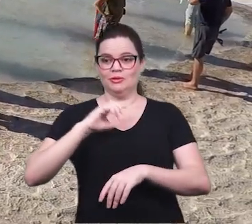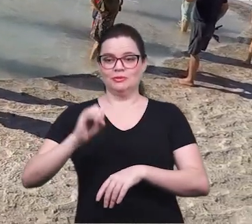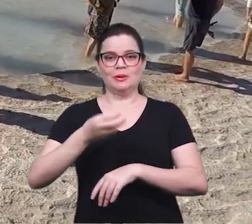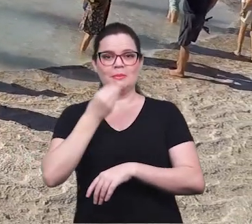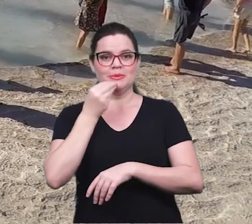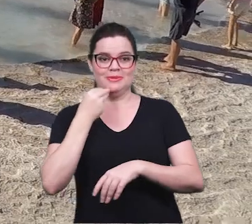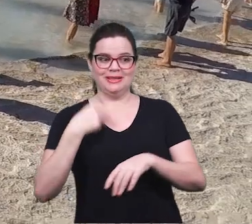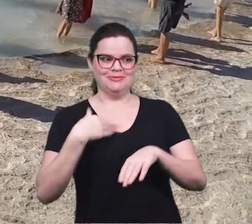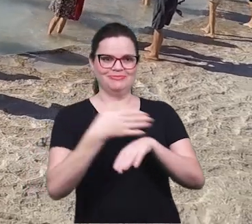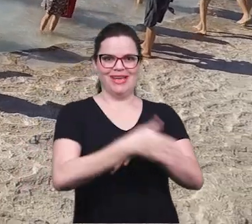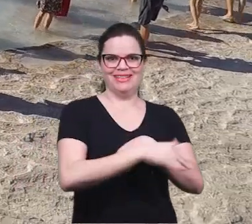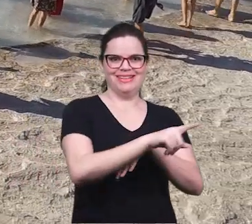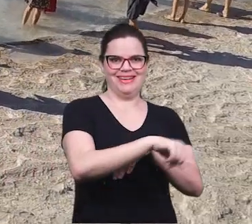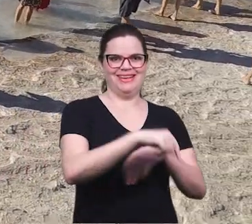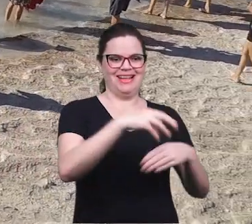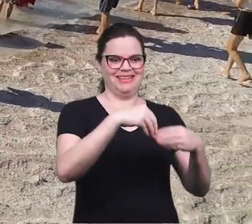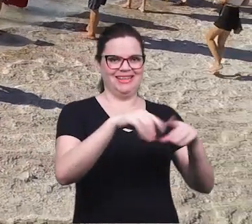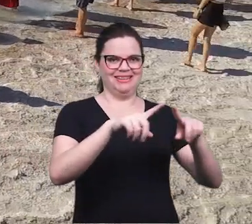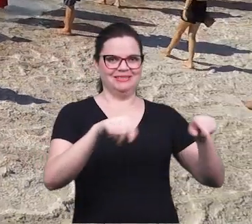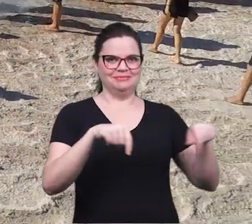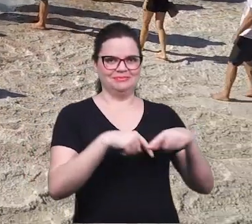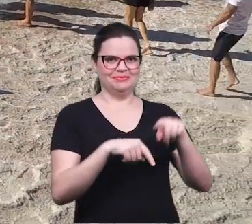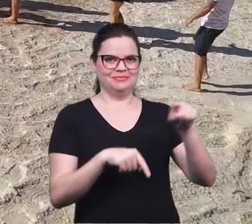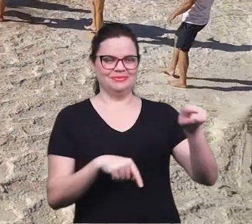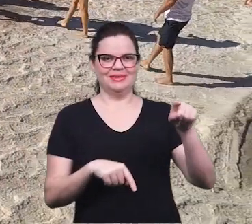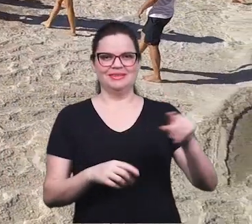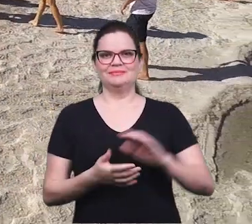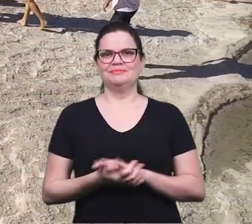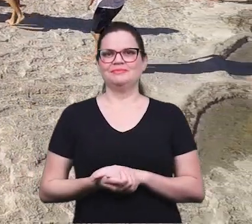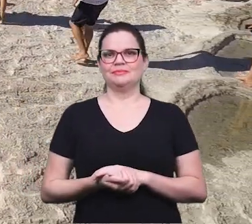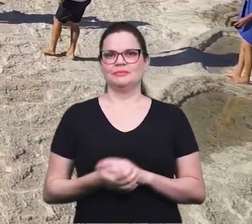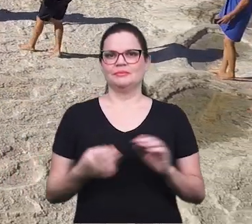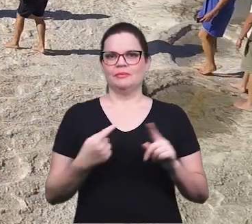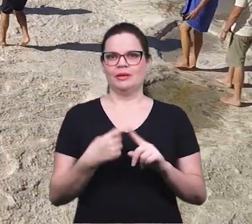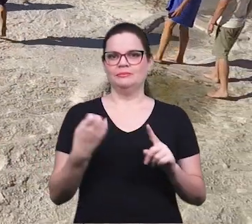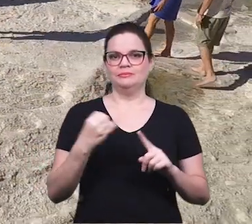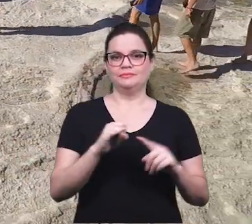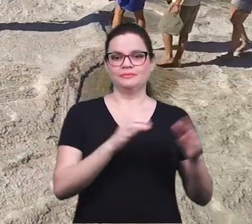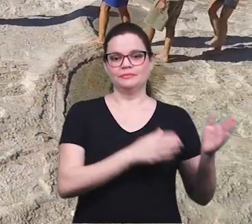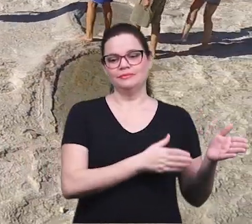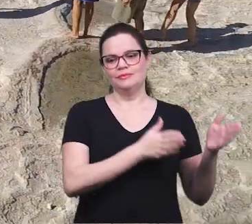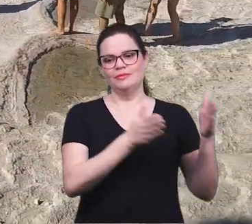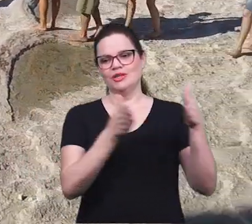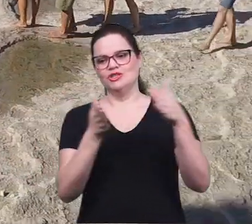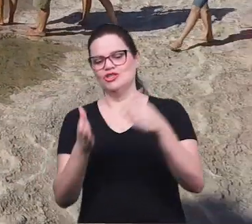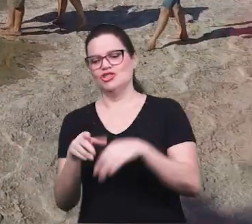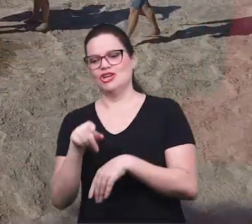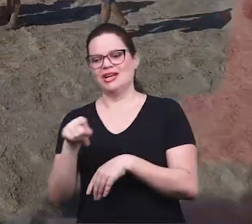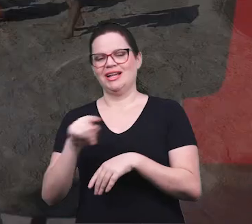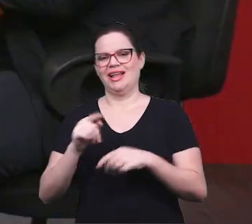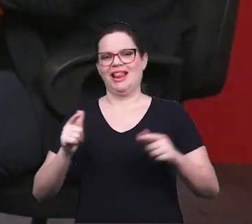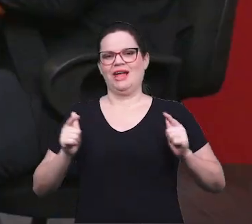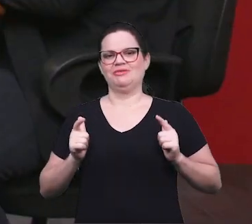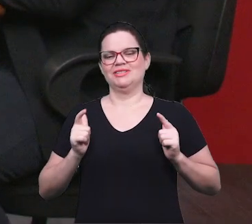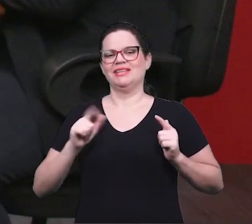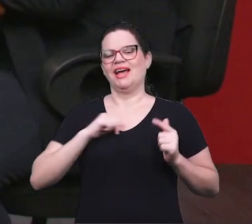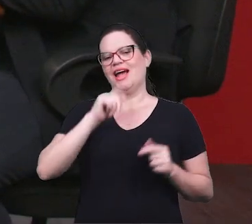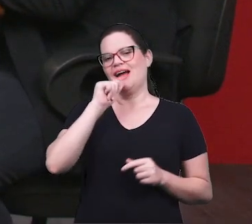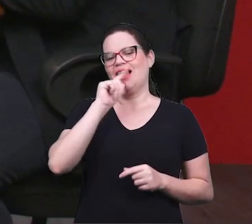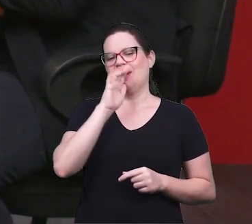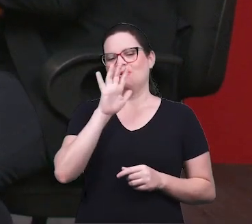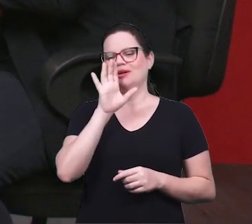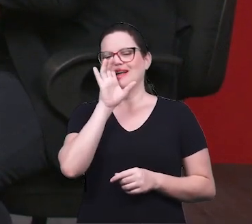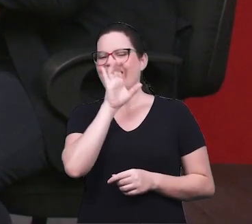daquela água lá. Em Hierápolis, né? Hierápolis. Mas e quando a água chega em Laodiceia? Aí já é morninha.